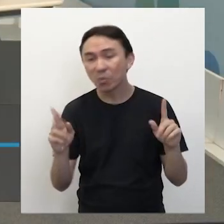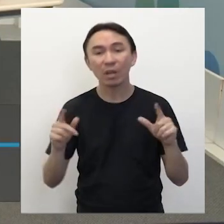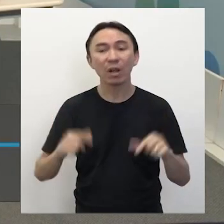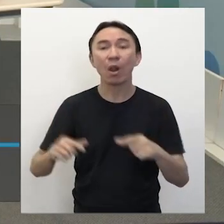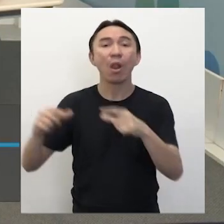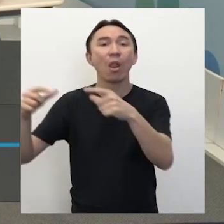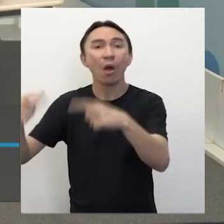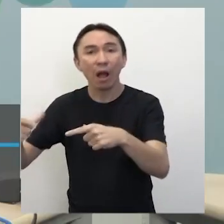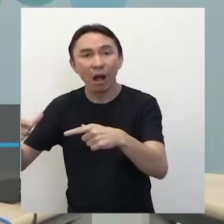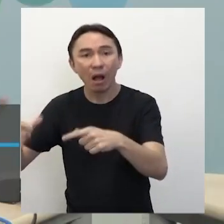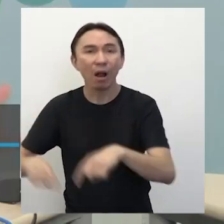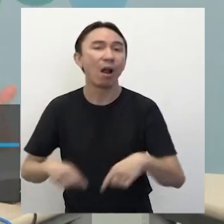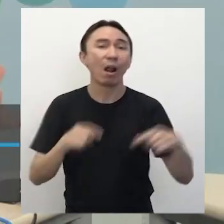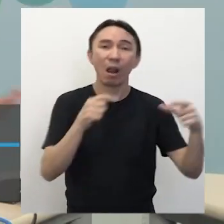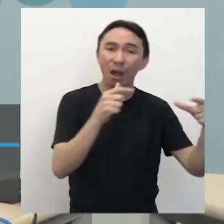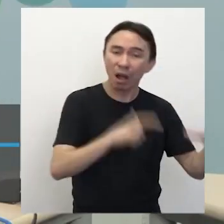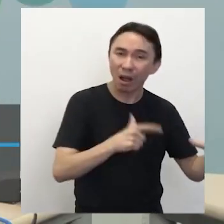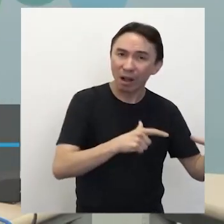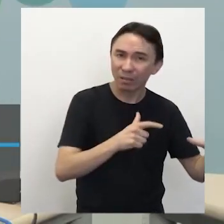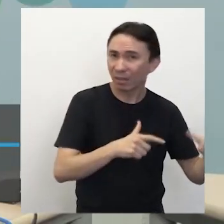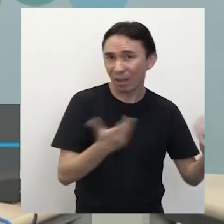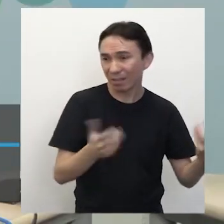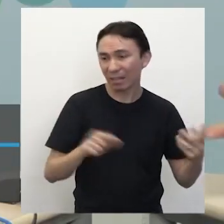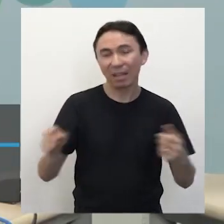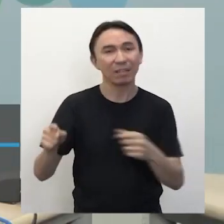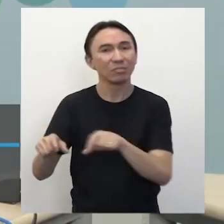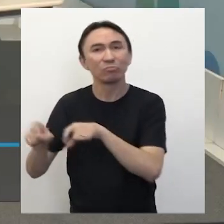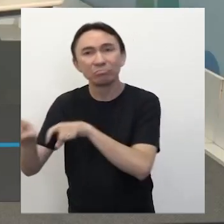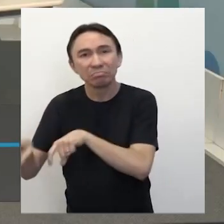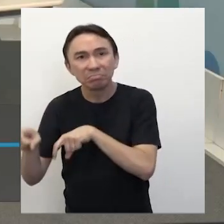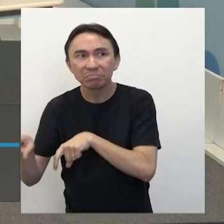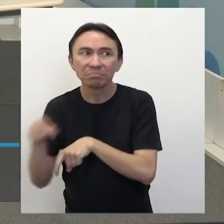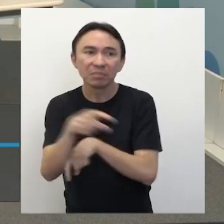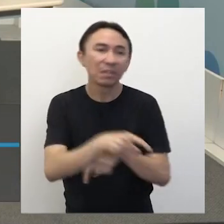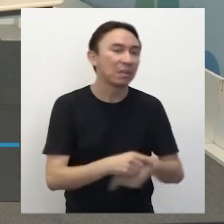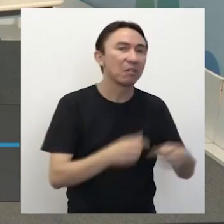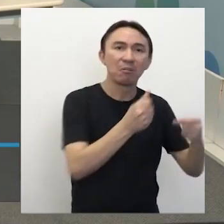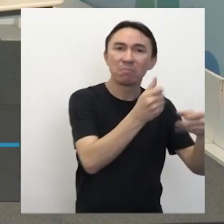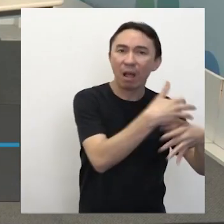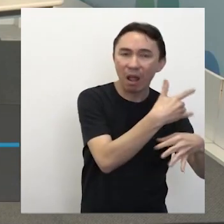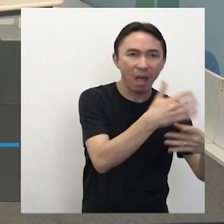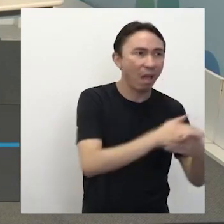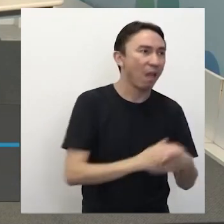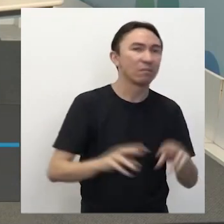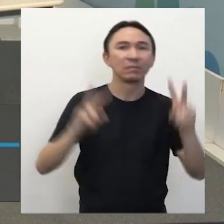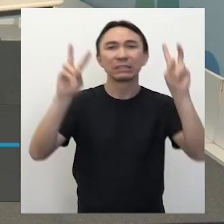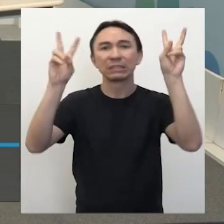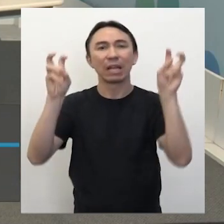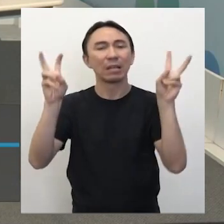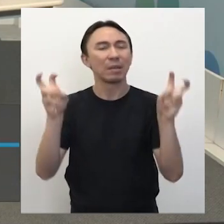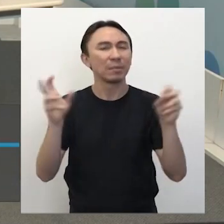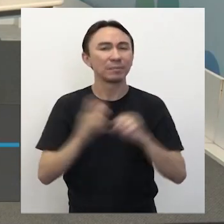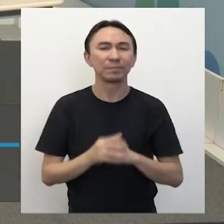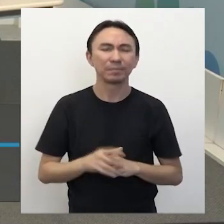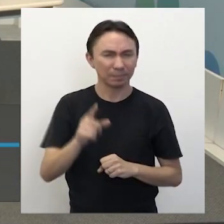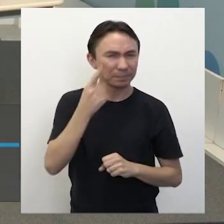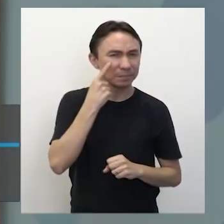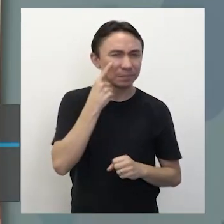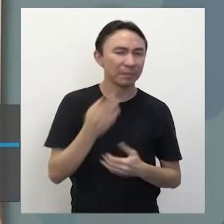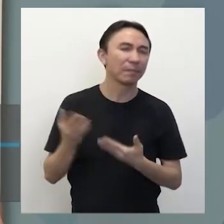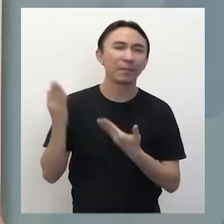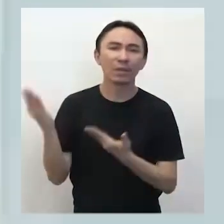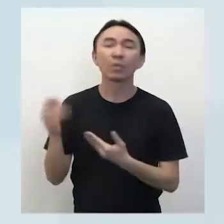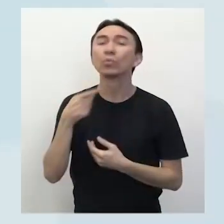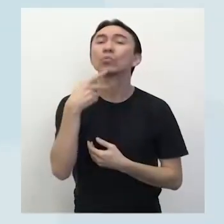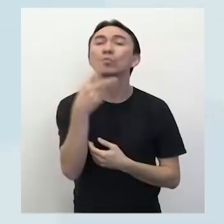Mais nordestino, isso. Aqui é mais urbano. Perfeito, os temas, né, os assuntos. Sim, os temas isso. também. Responda pra gente, na tela, em sua